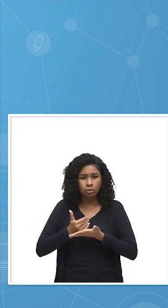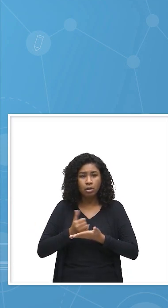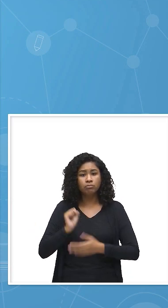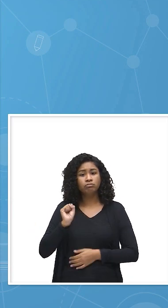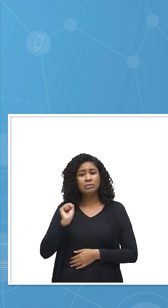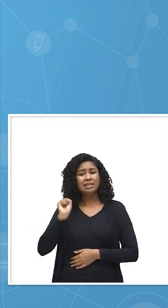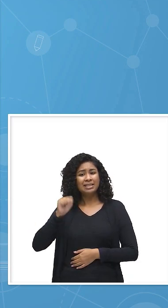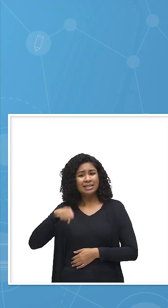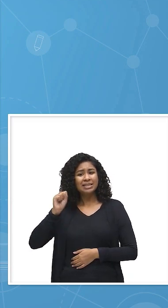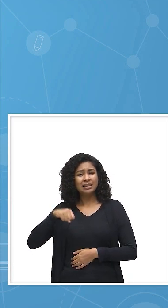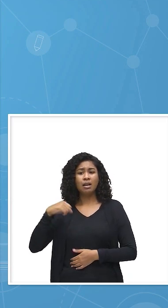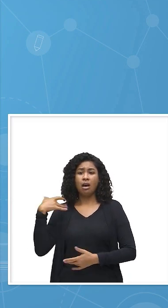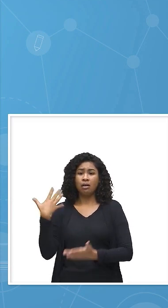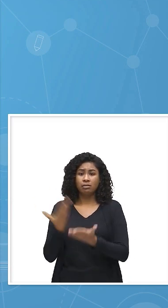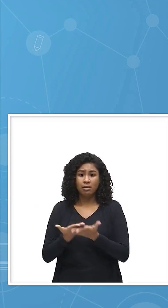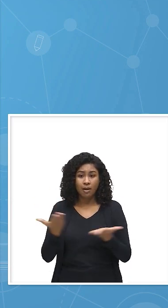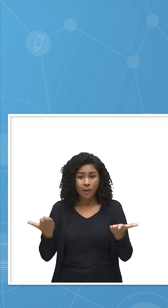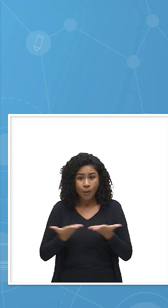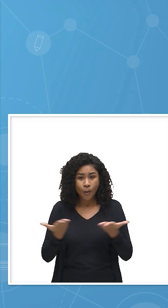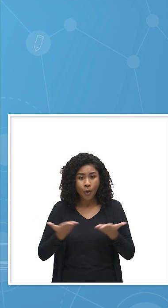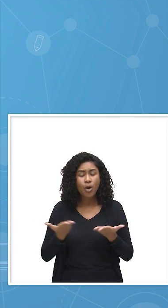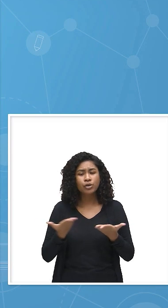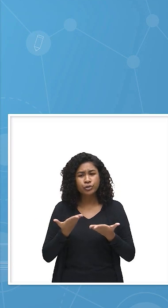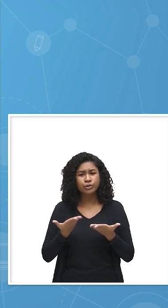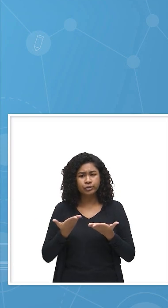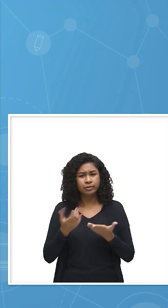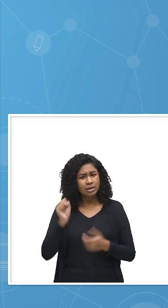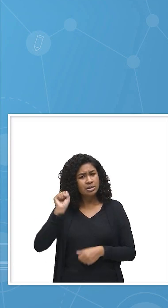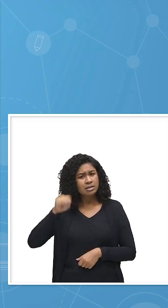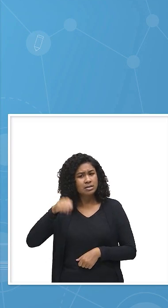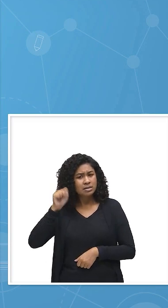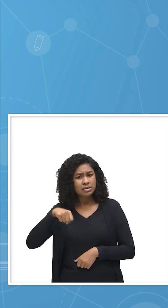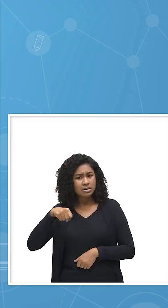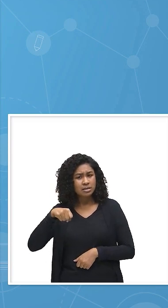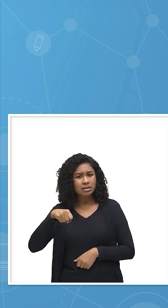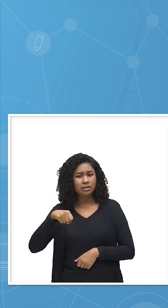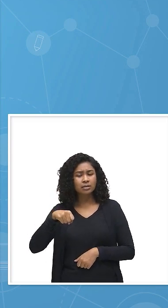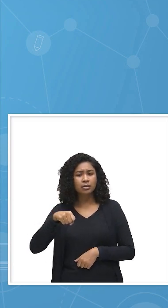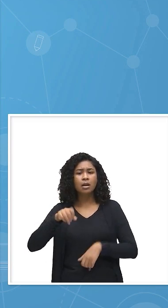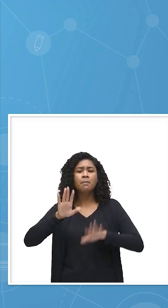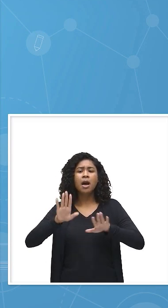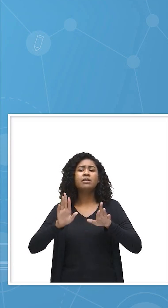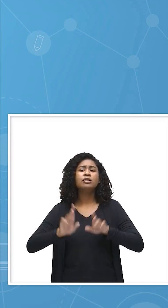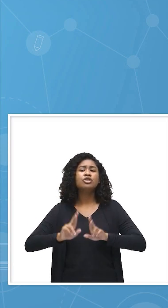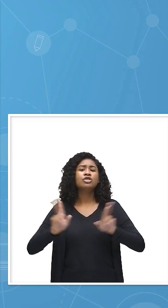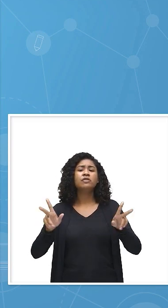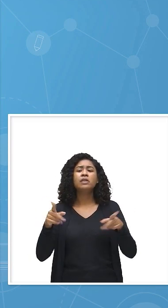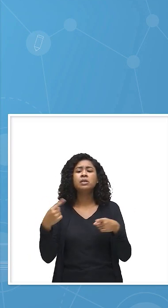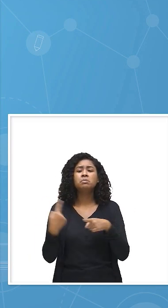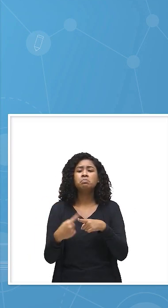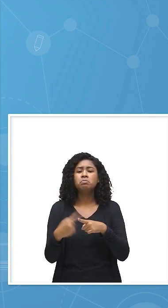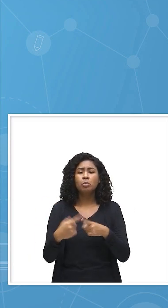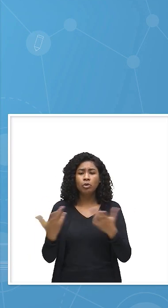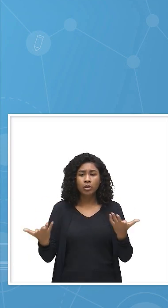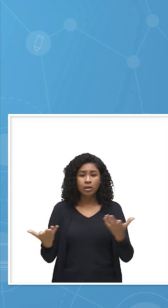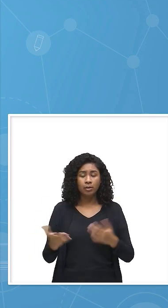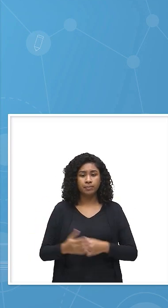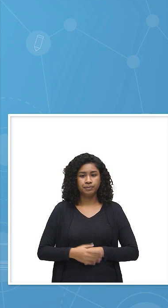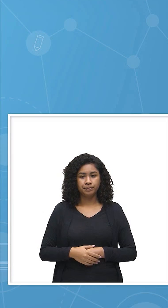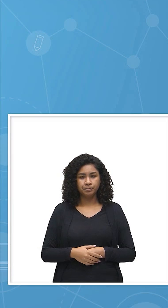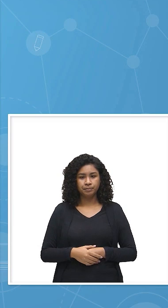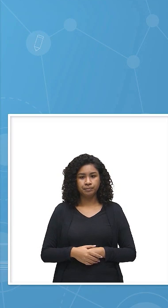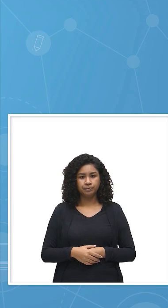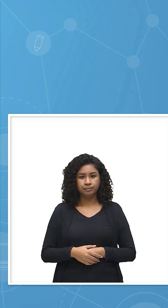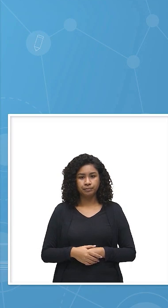sim. Até hoje, os seres humanos, eles são caçadores e coletores. Qual é a diferença, professora? É que eles não